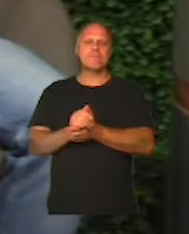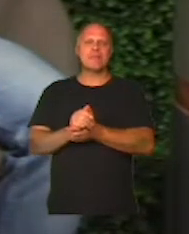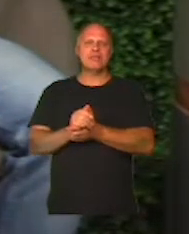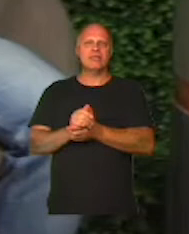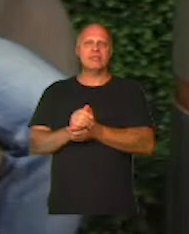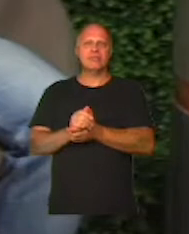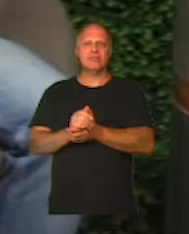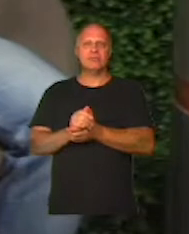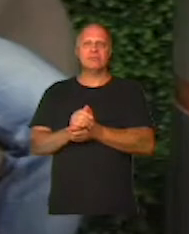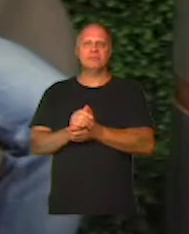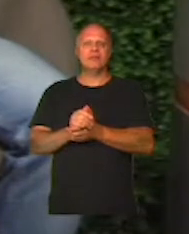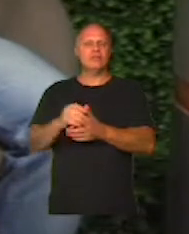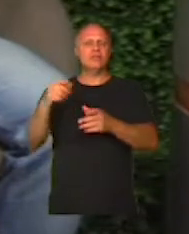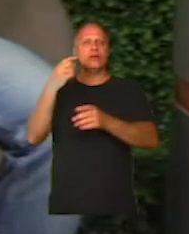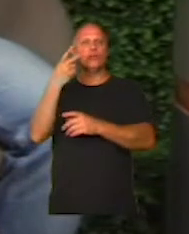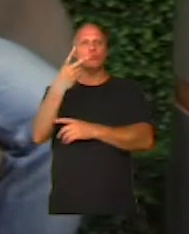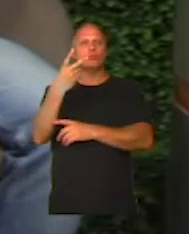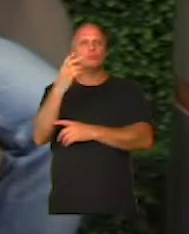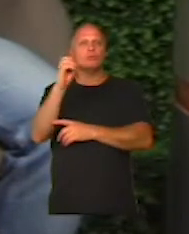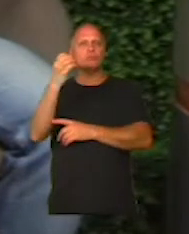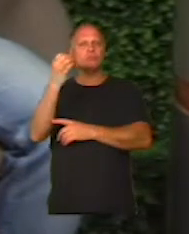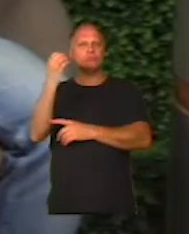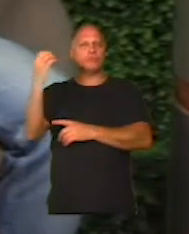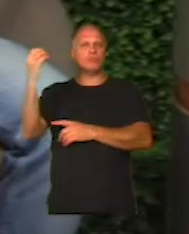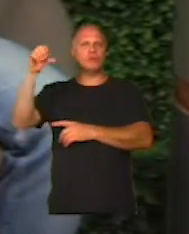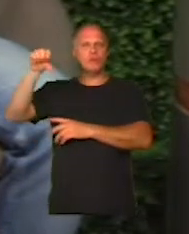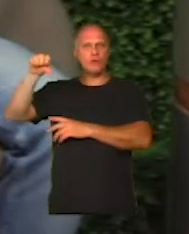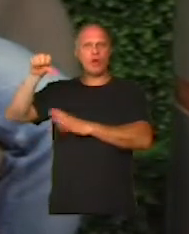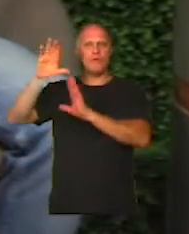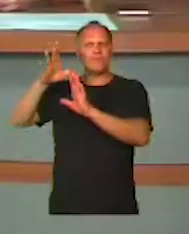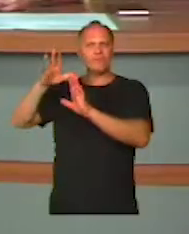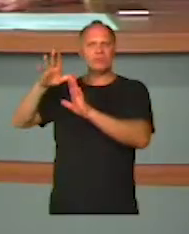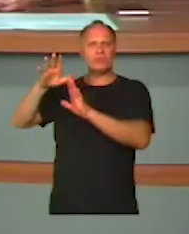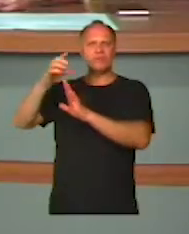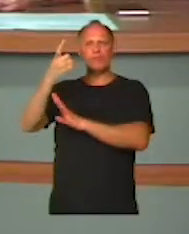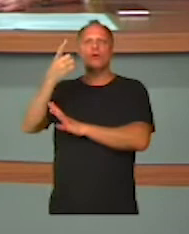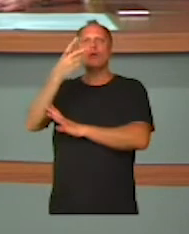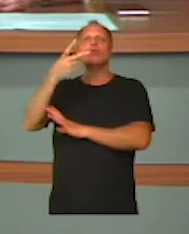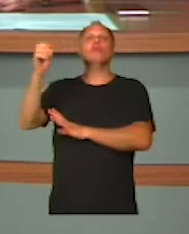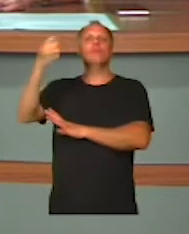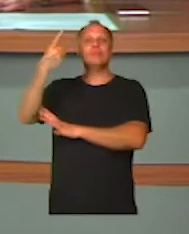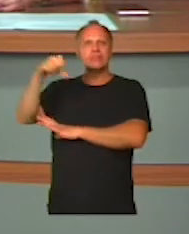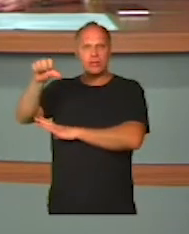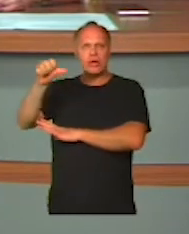gente acabou. Em 2019, nós também estreamos já junto com o Bodas